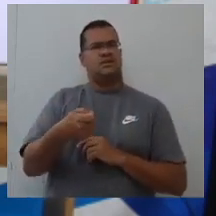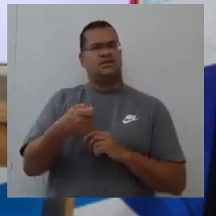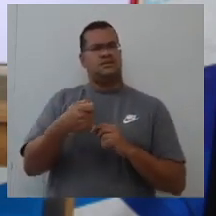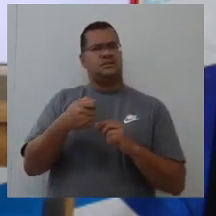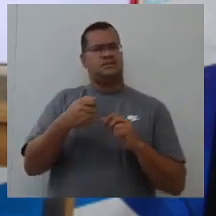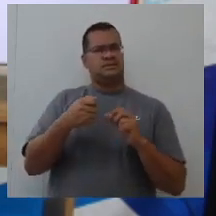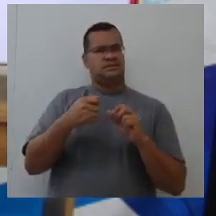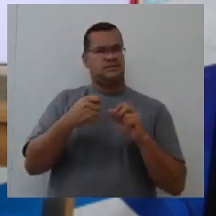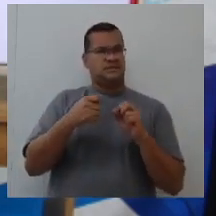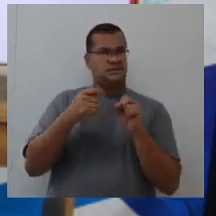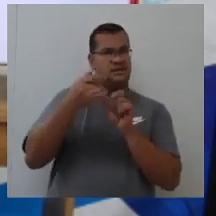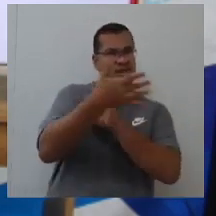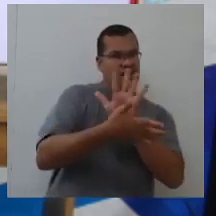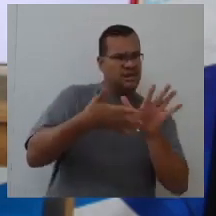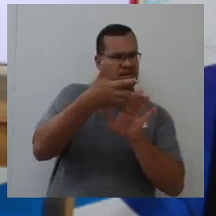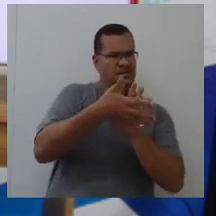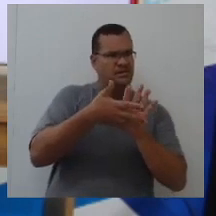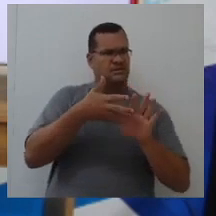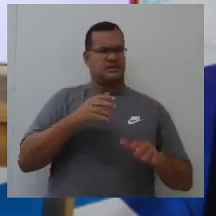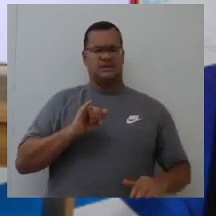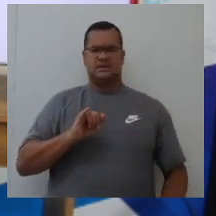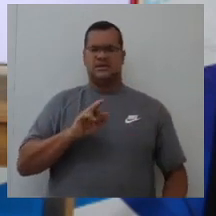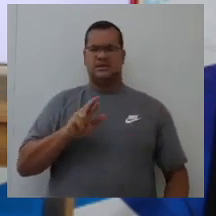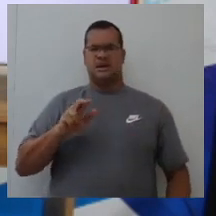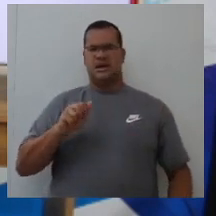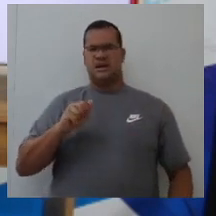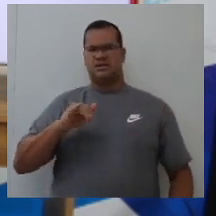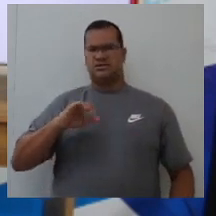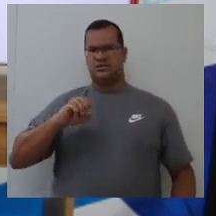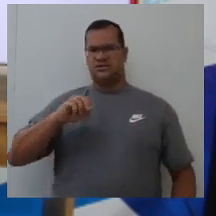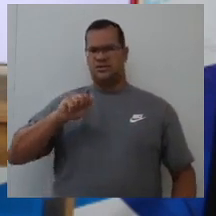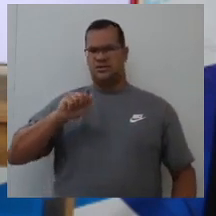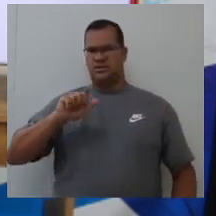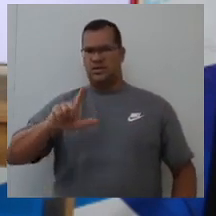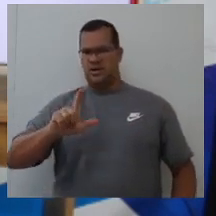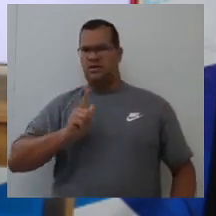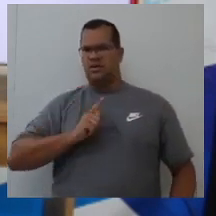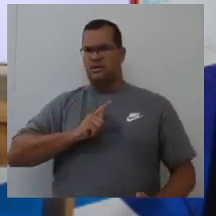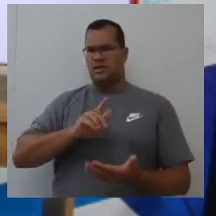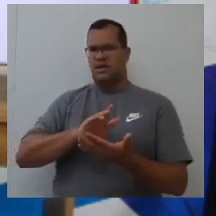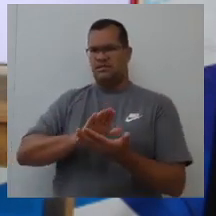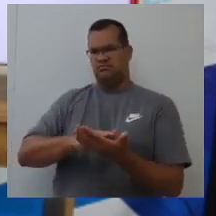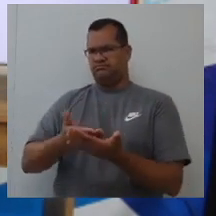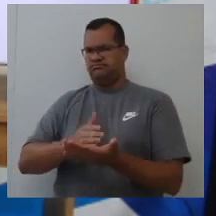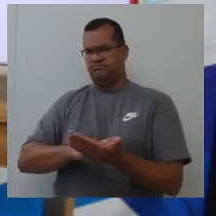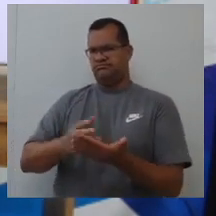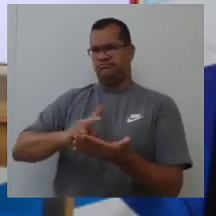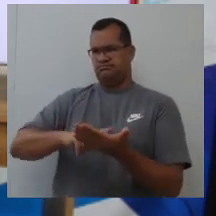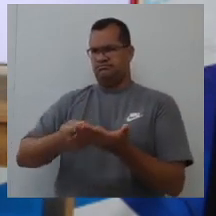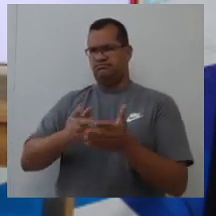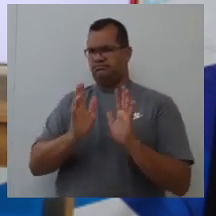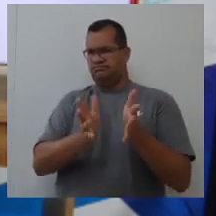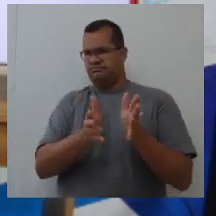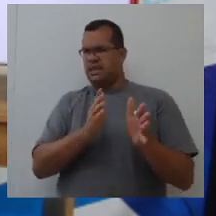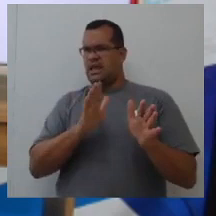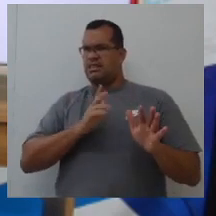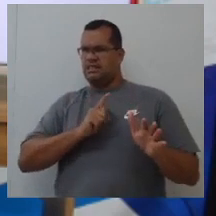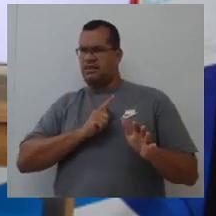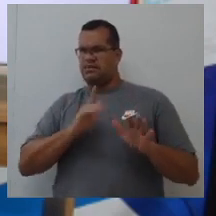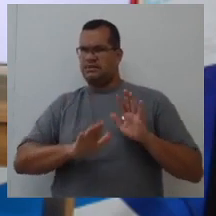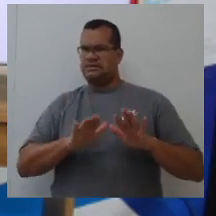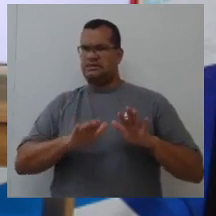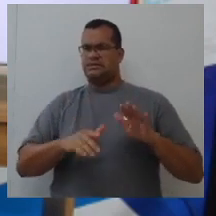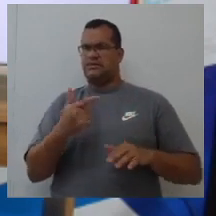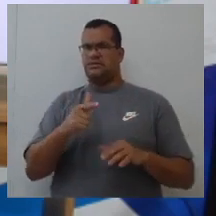libras para o número irracional, porque certamente tem alguém traduzindo aí para você. Então, talvez um sinal, eu não sei